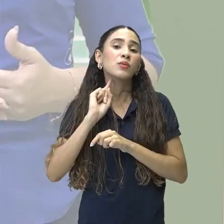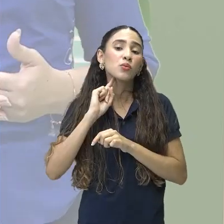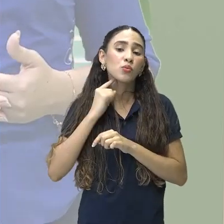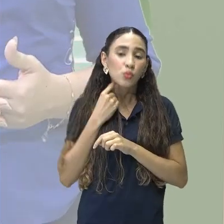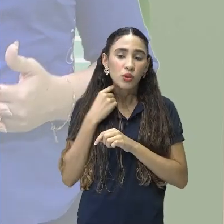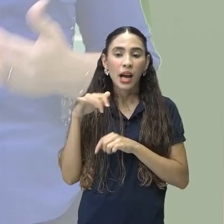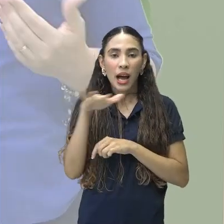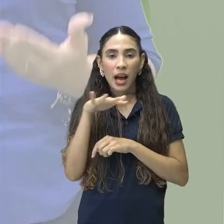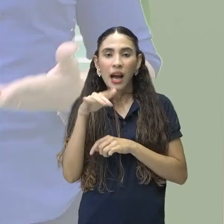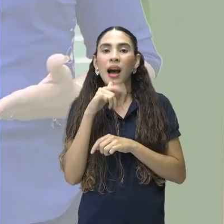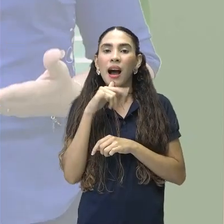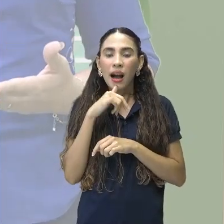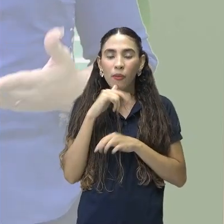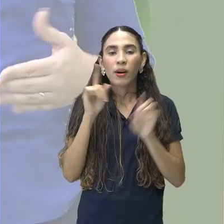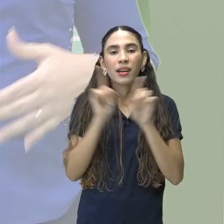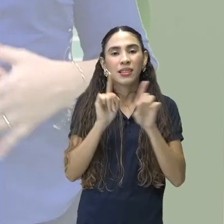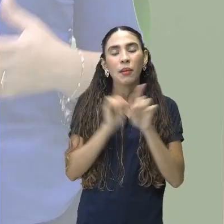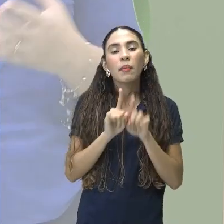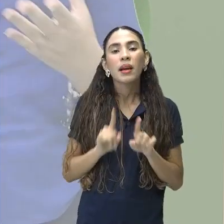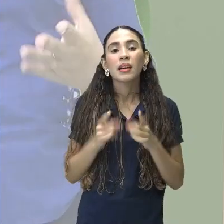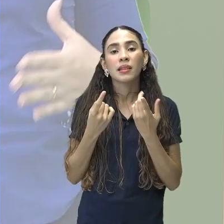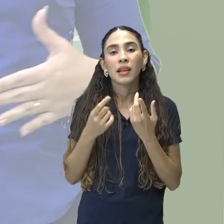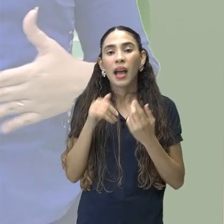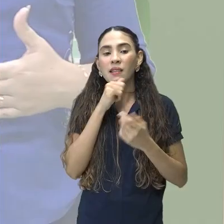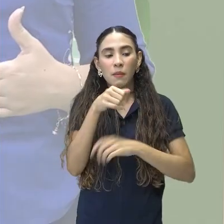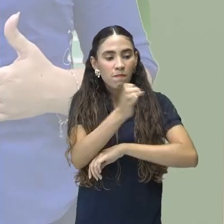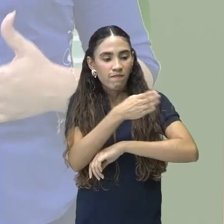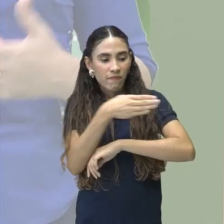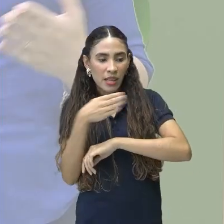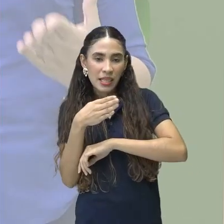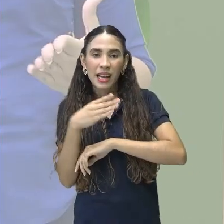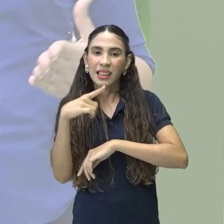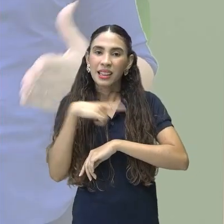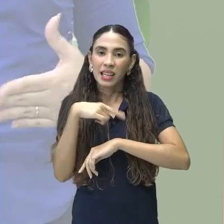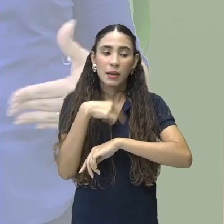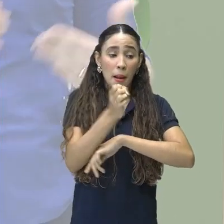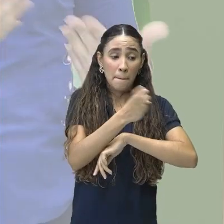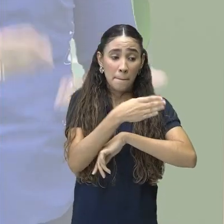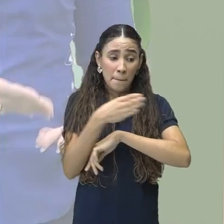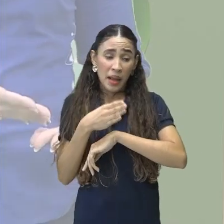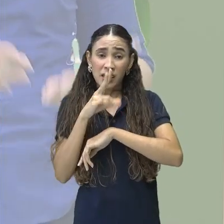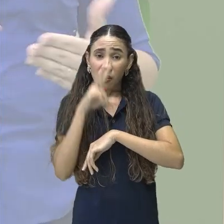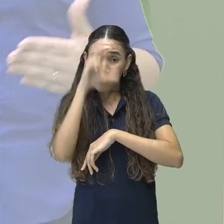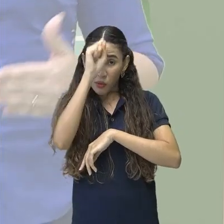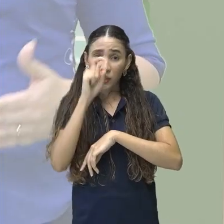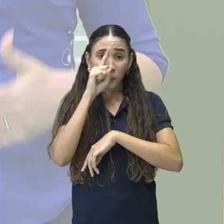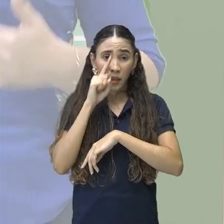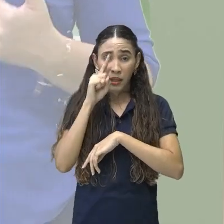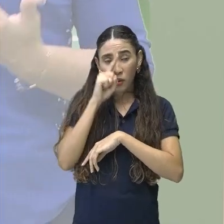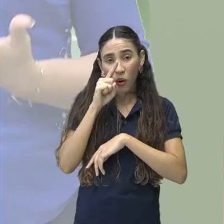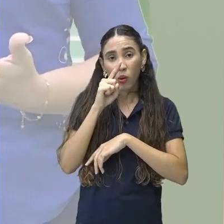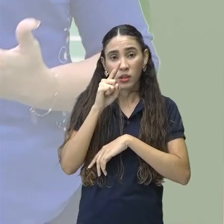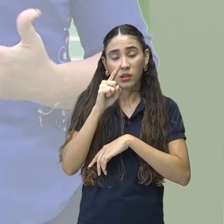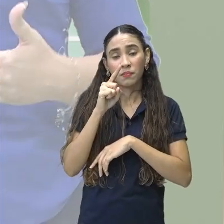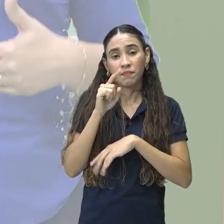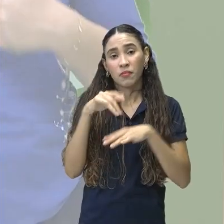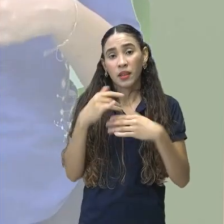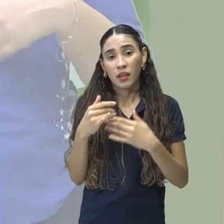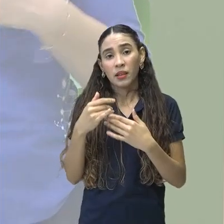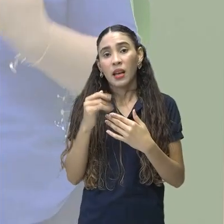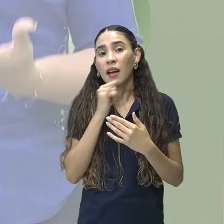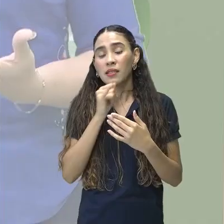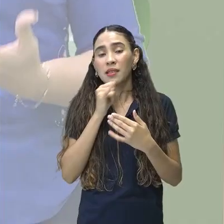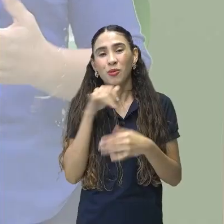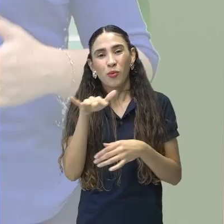nossas águas e até mesmo, né, pescar ali. Quando você tem uma pesca que é excessiva, além do que